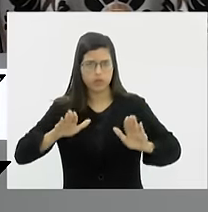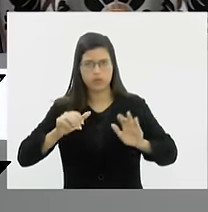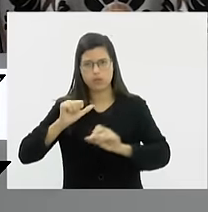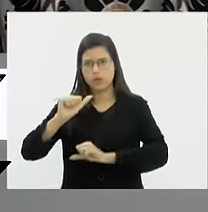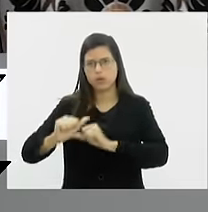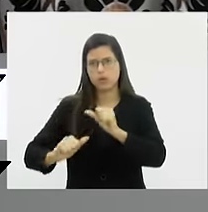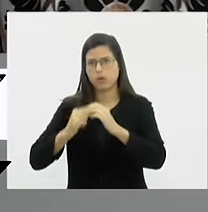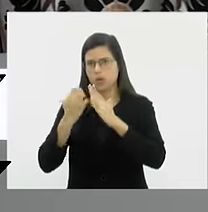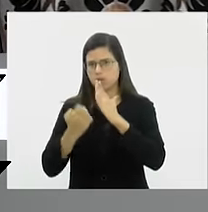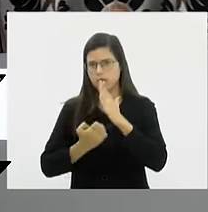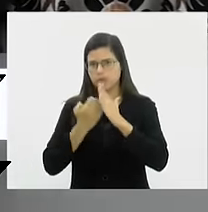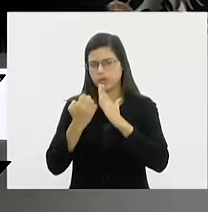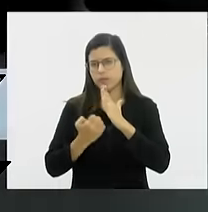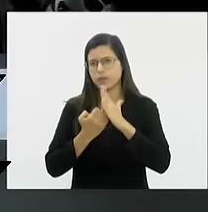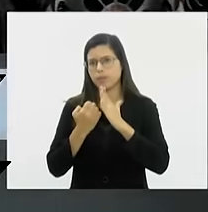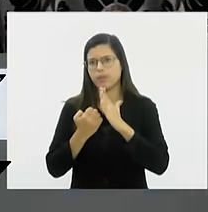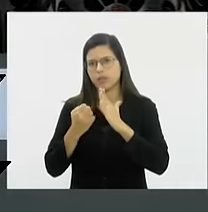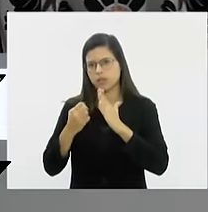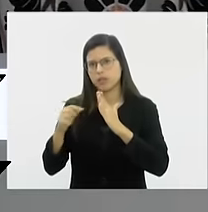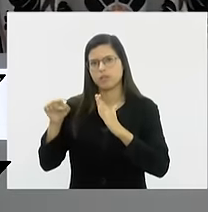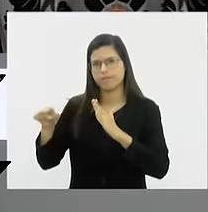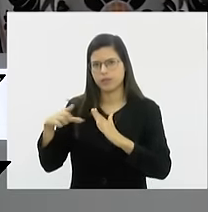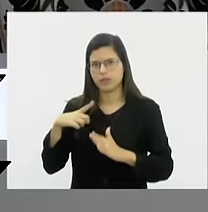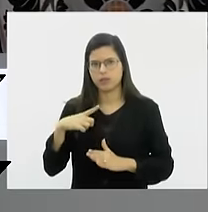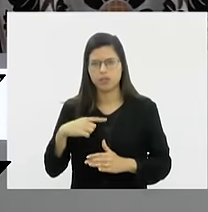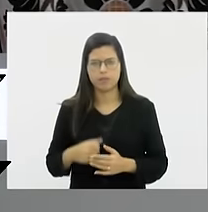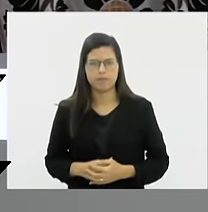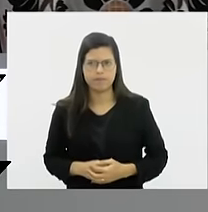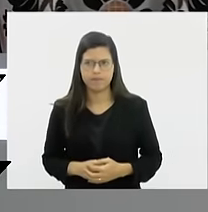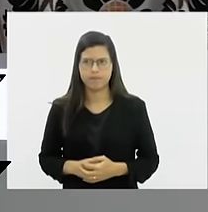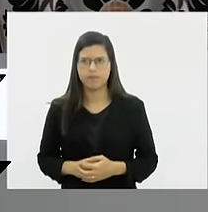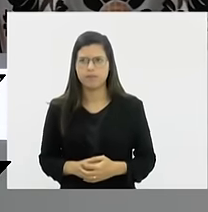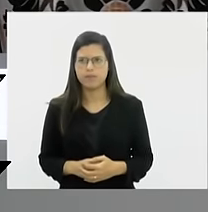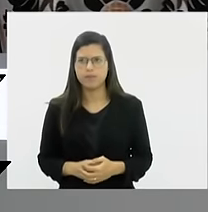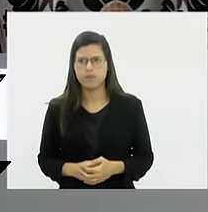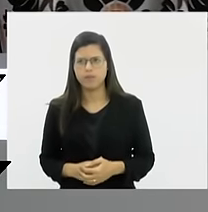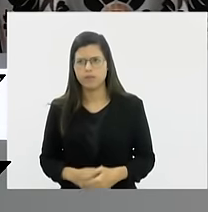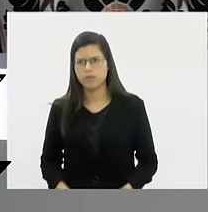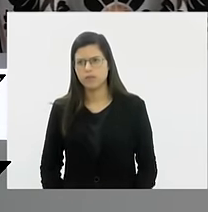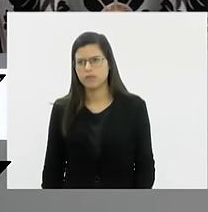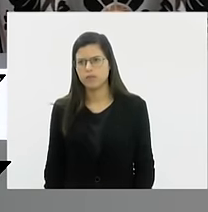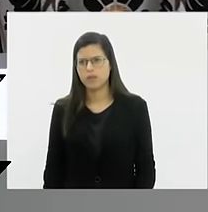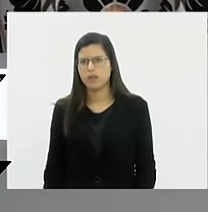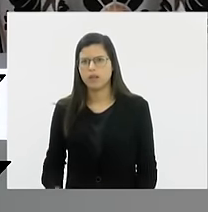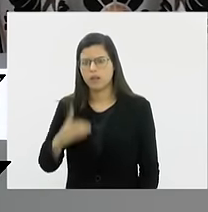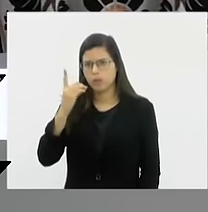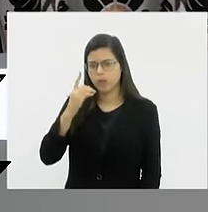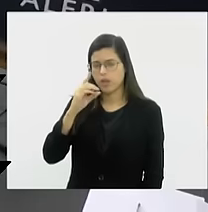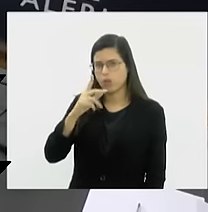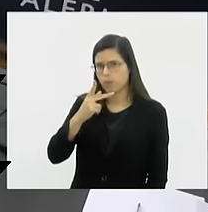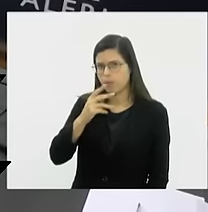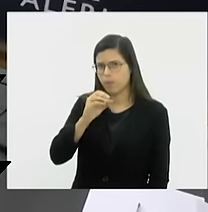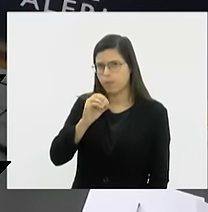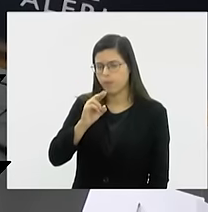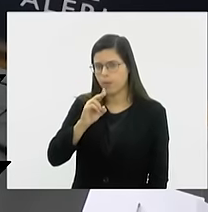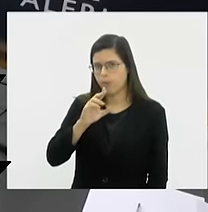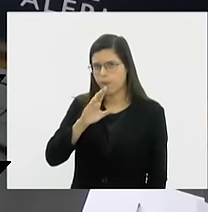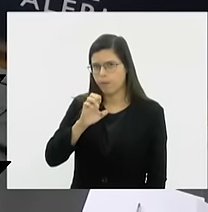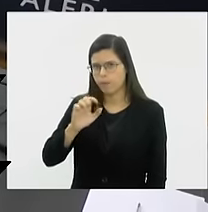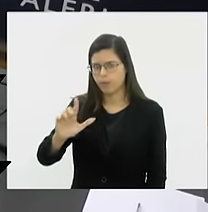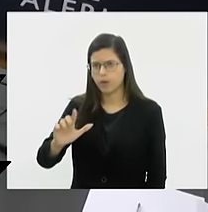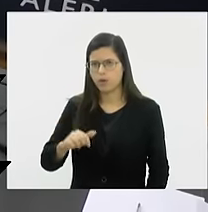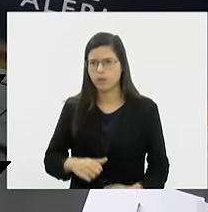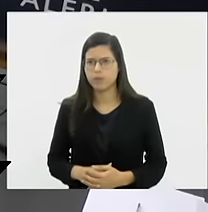a empresa que lá estava. Obrigado. Presidente. Deputado Felipe Pobel. Mais uma pergunta para o presidente do